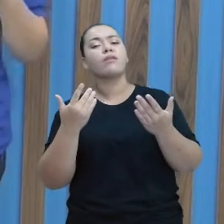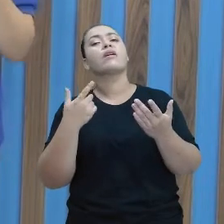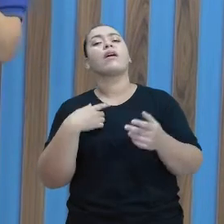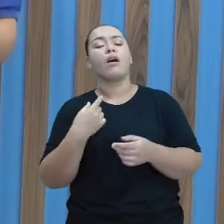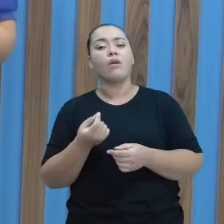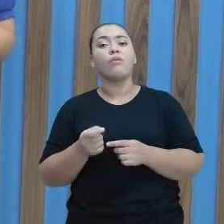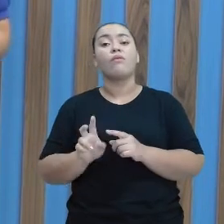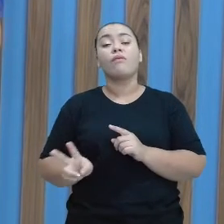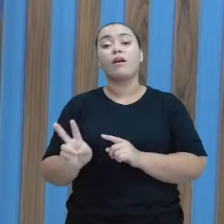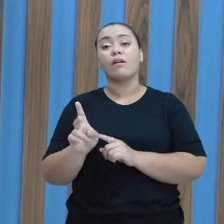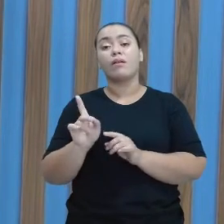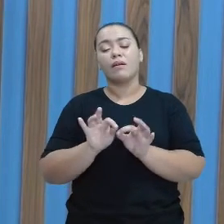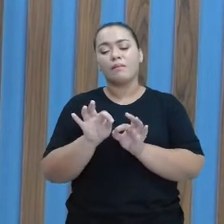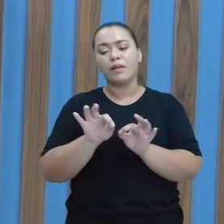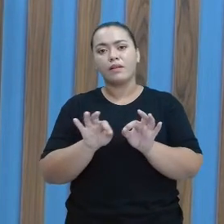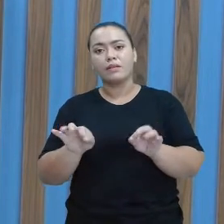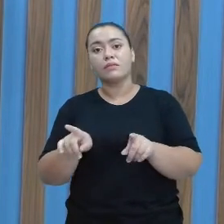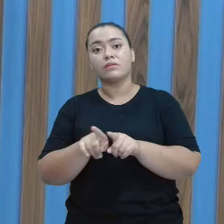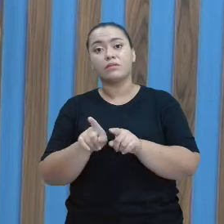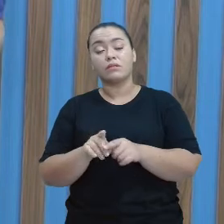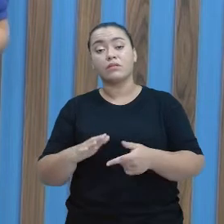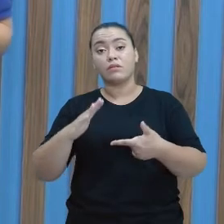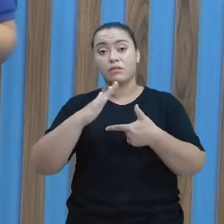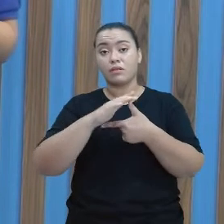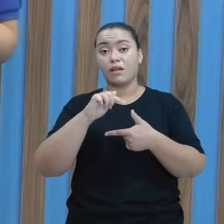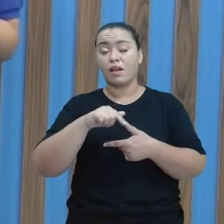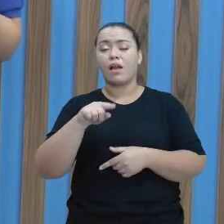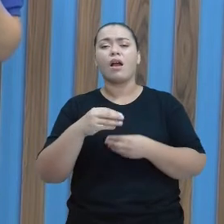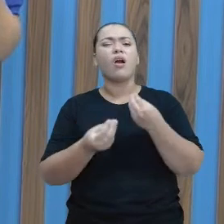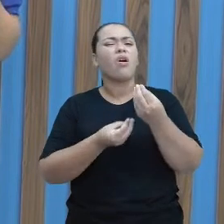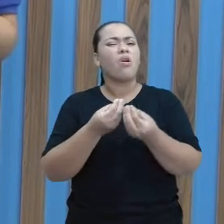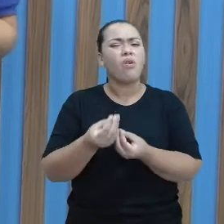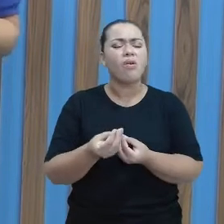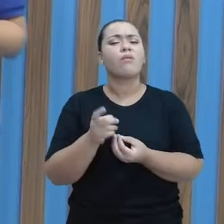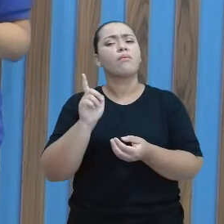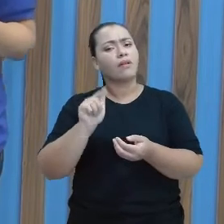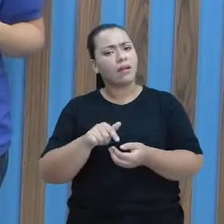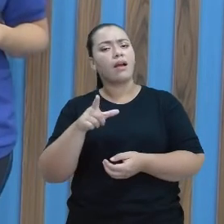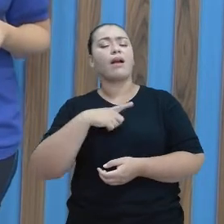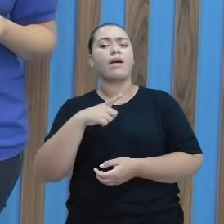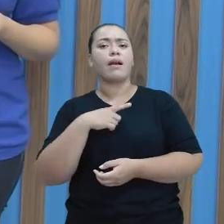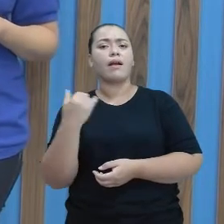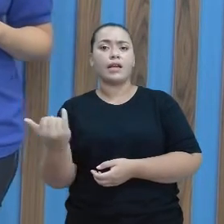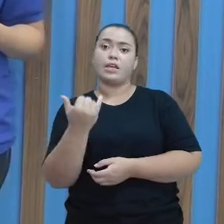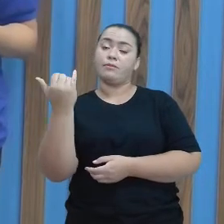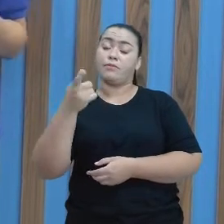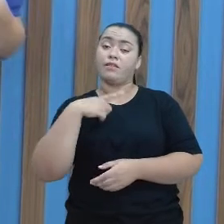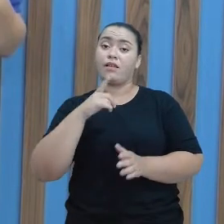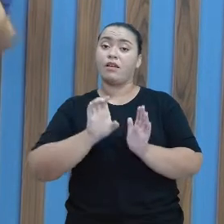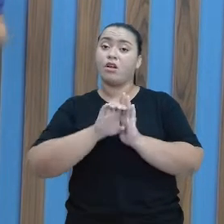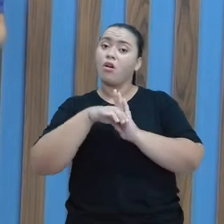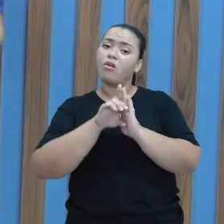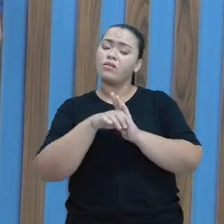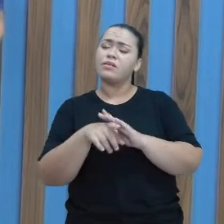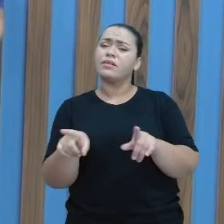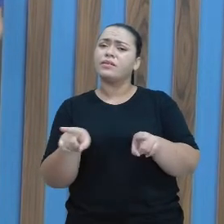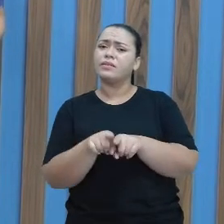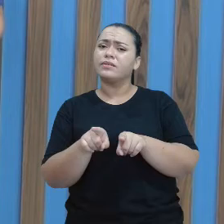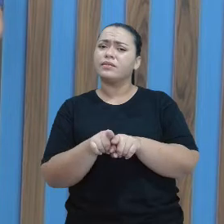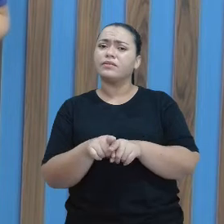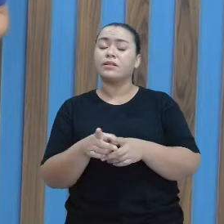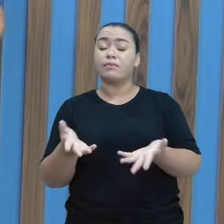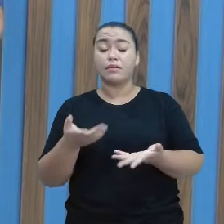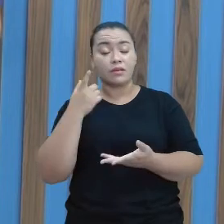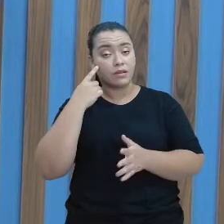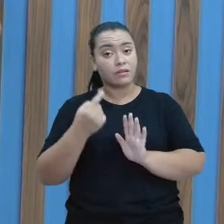medidas utilizando da relação do triângulo retângulo, para você ver como que ele é importante nesse conceito aí e dando ênfase aqui no 9º